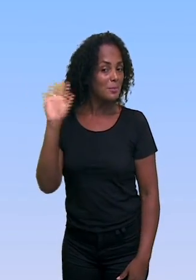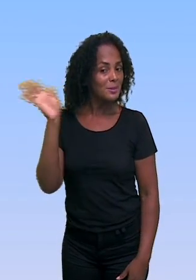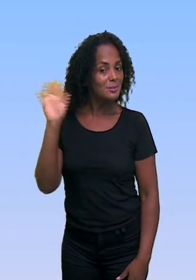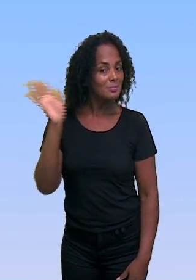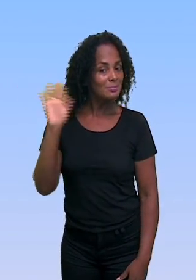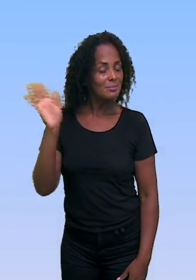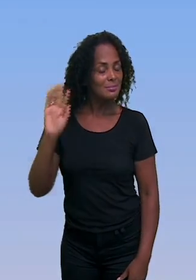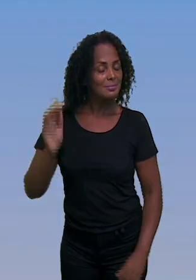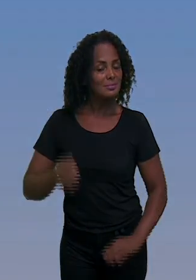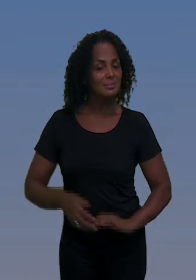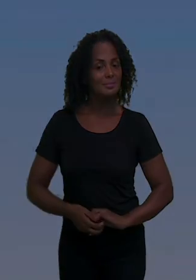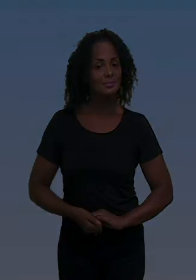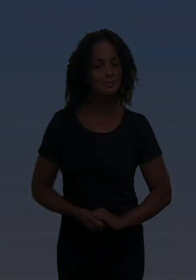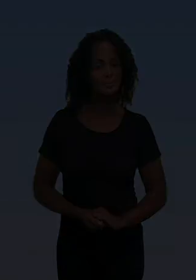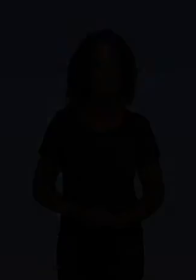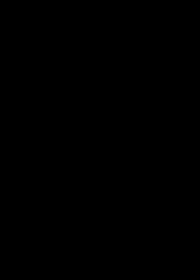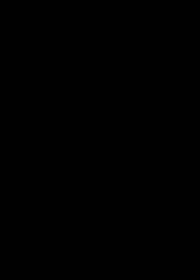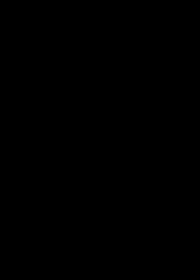bye